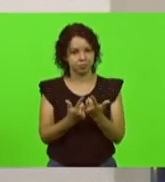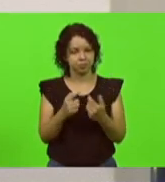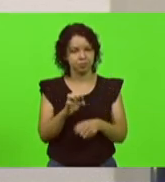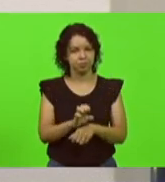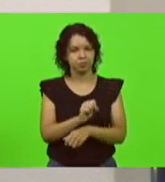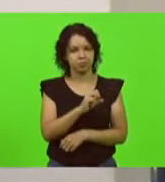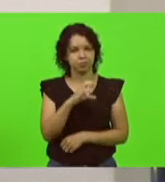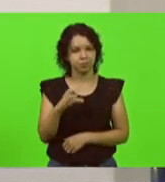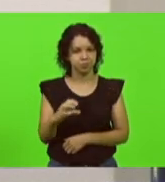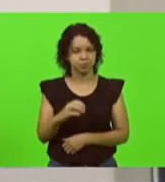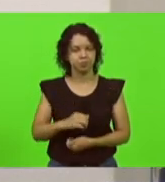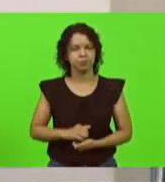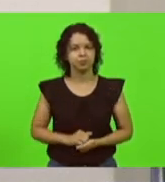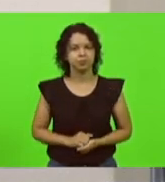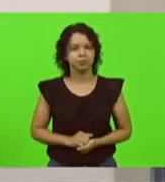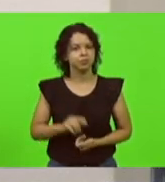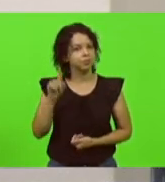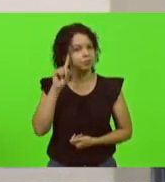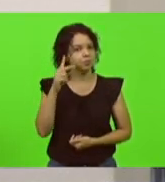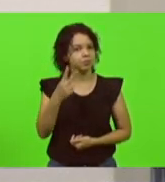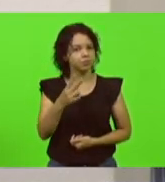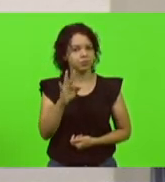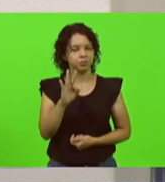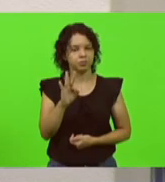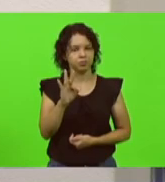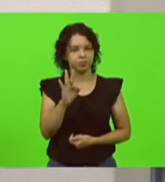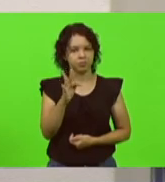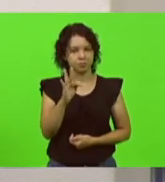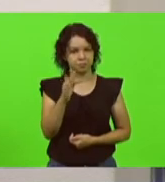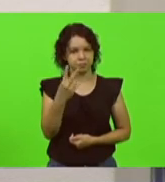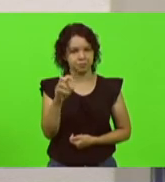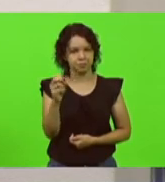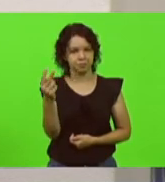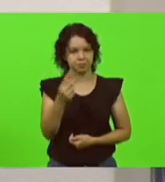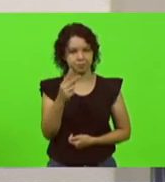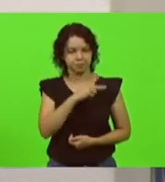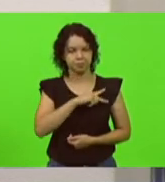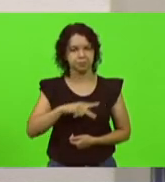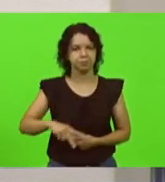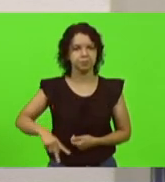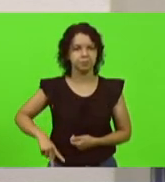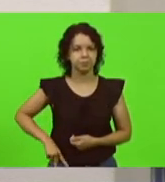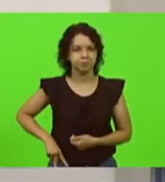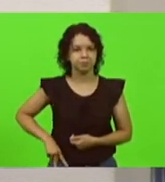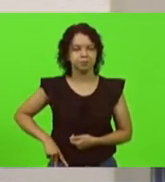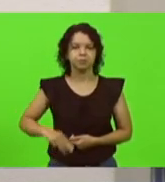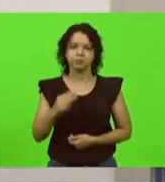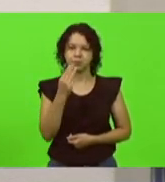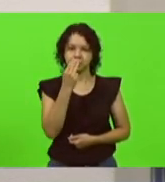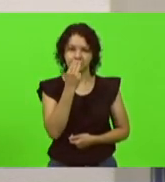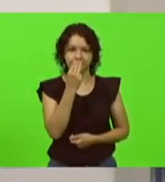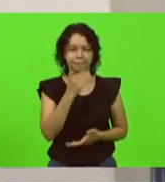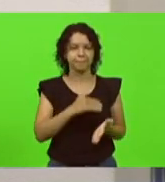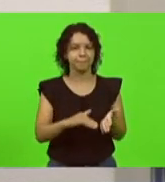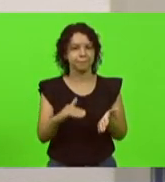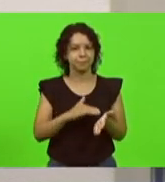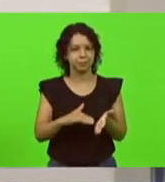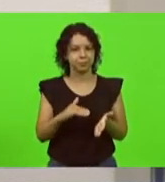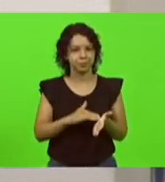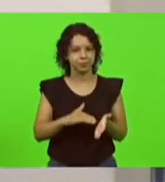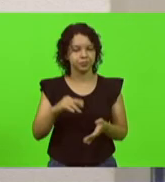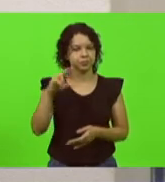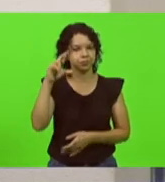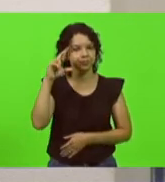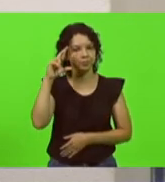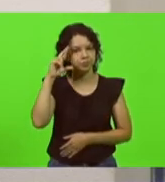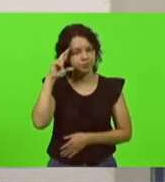Catarina, realizada em 2 de fevereiro de 2022. Presidência, deputado Moacir Sopelsa. Secretaria, deputado Ricardo